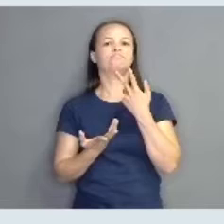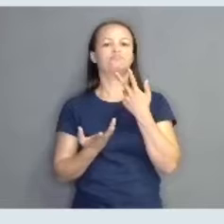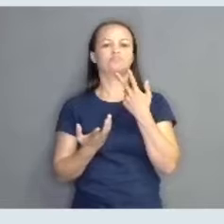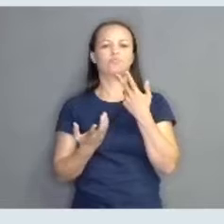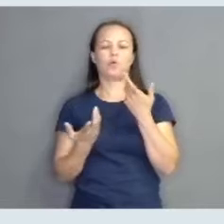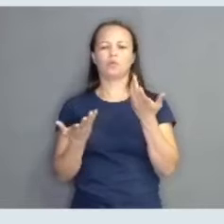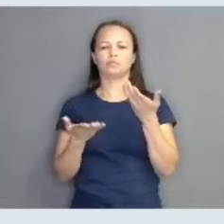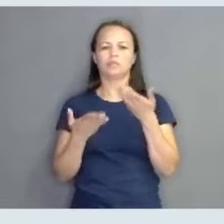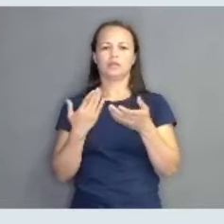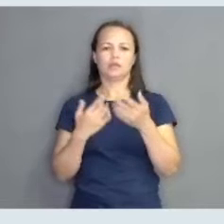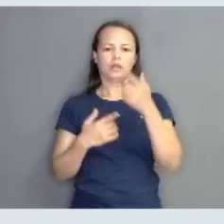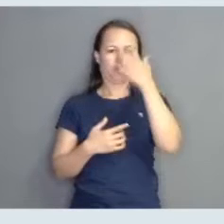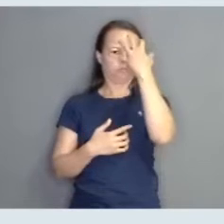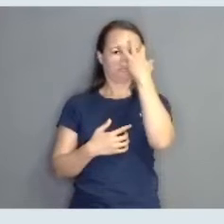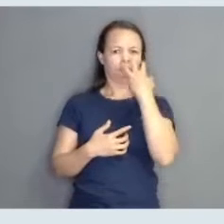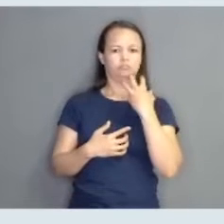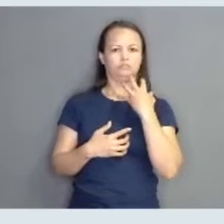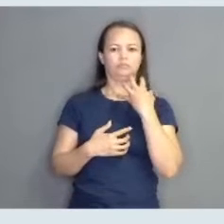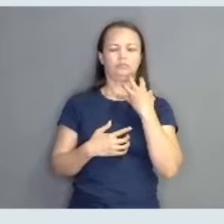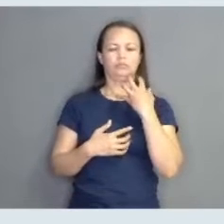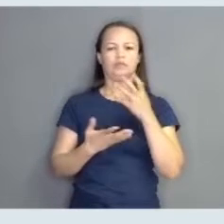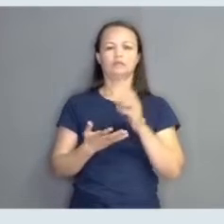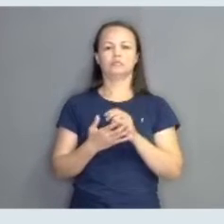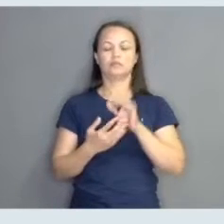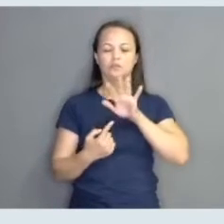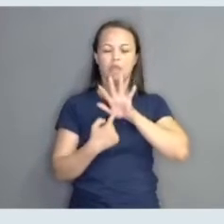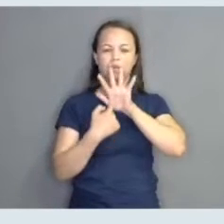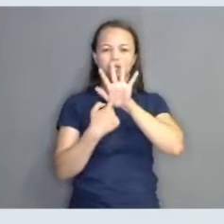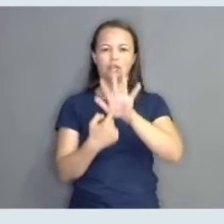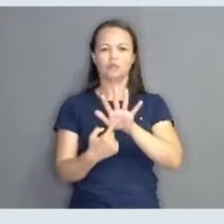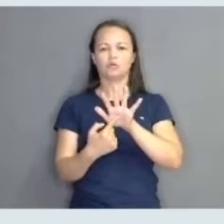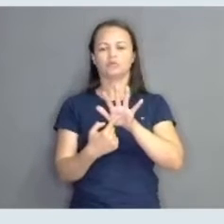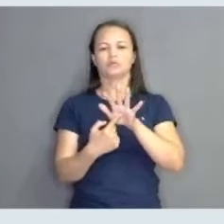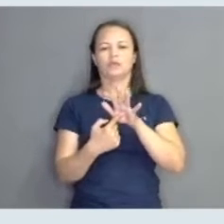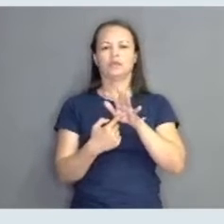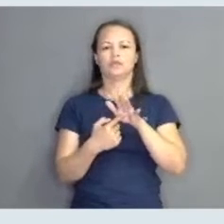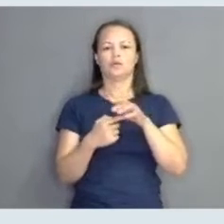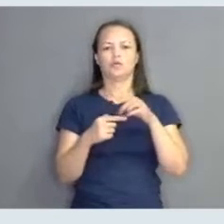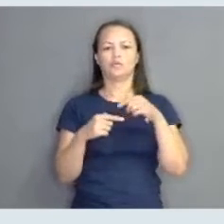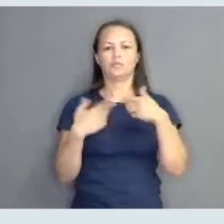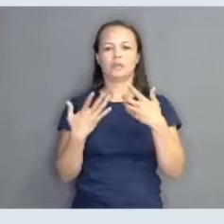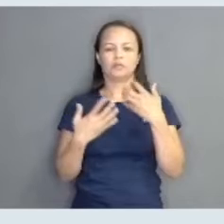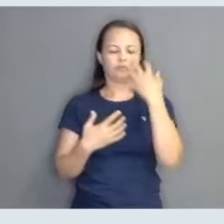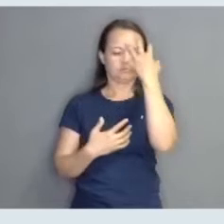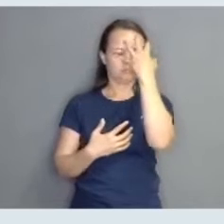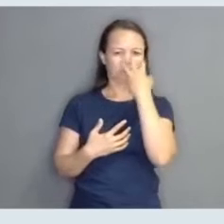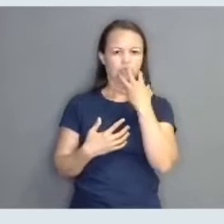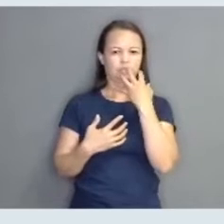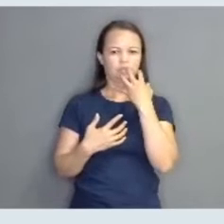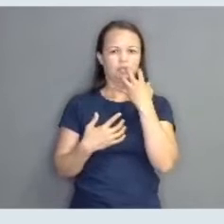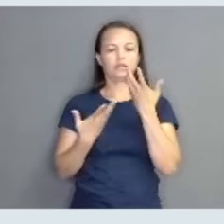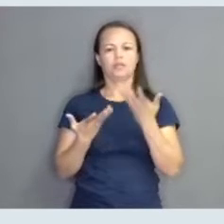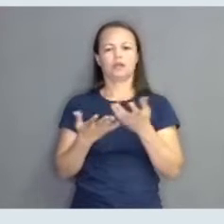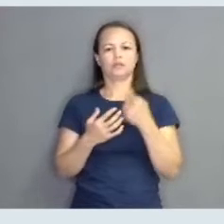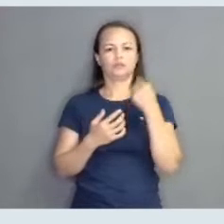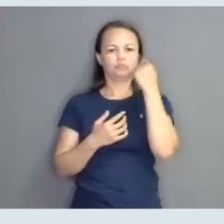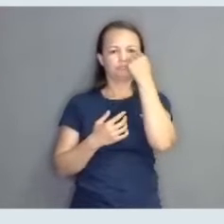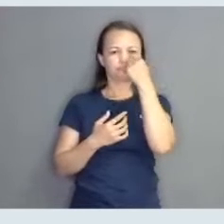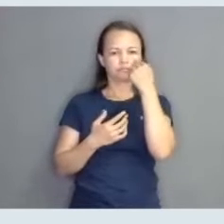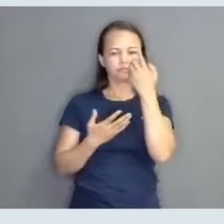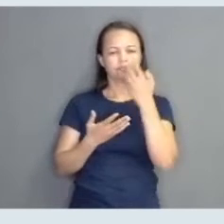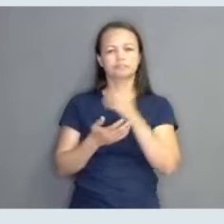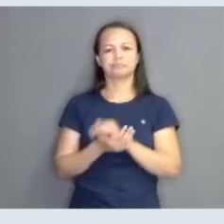sua autoridade, né? Que é demonstrada por meio da seriedade nos olhos.